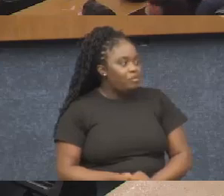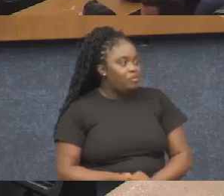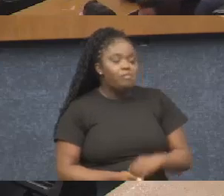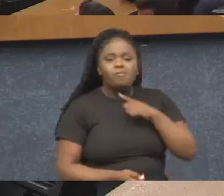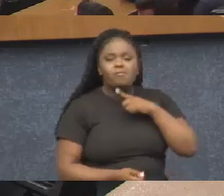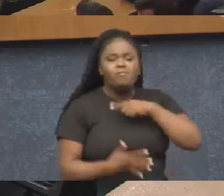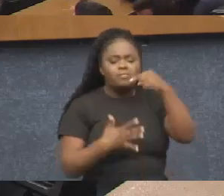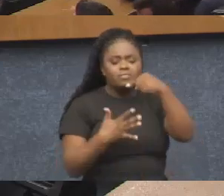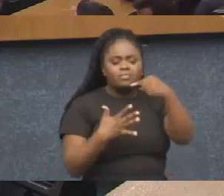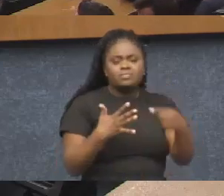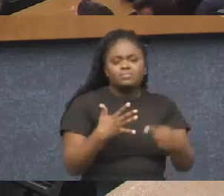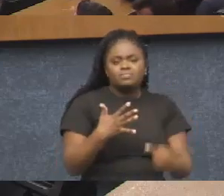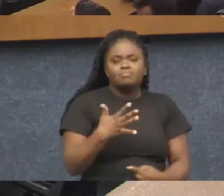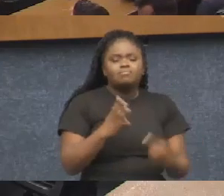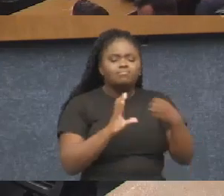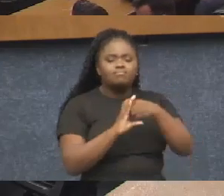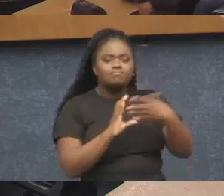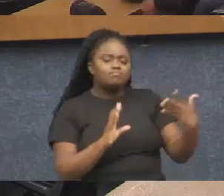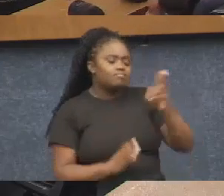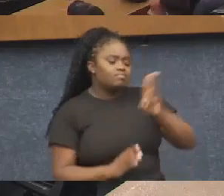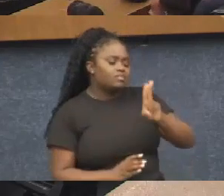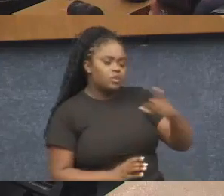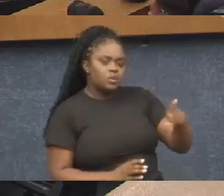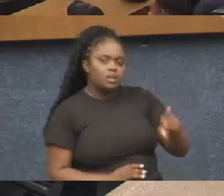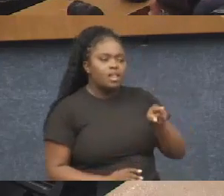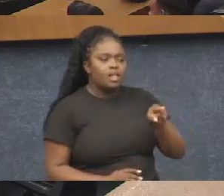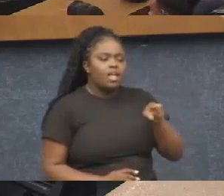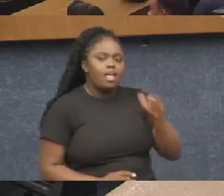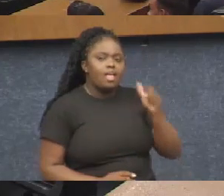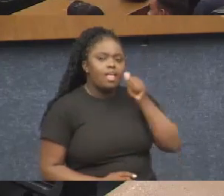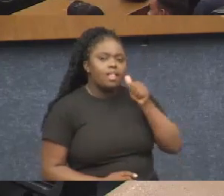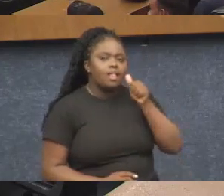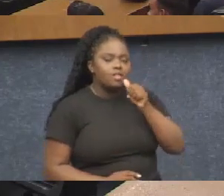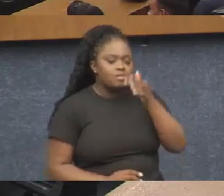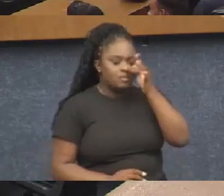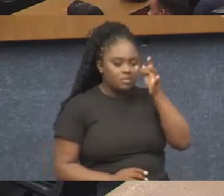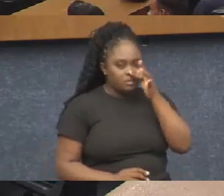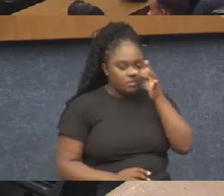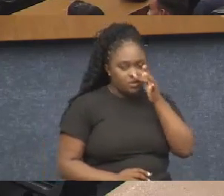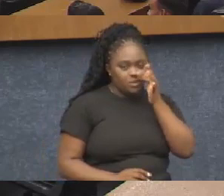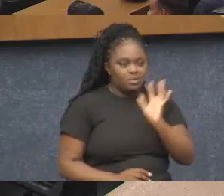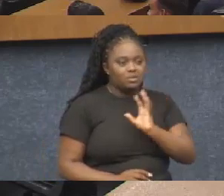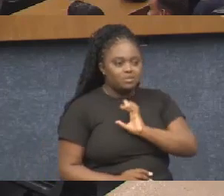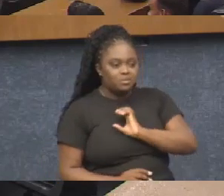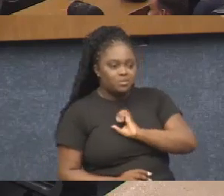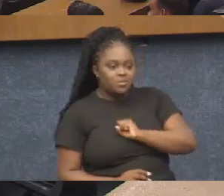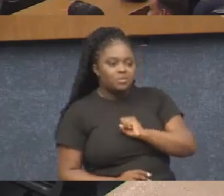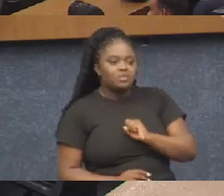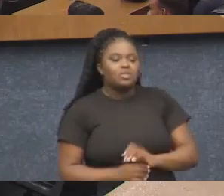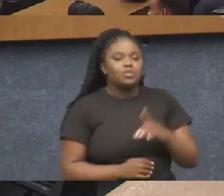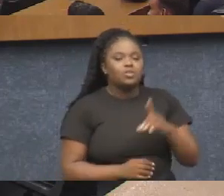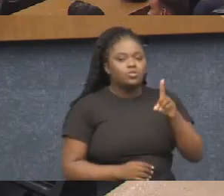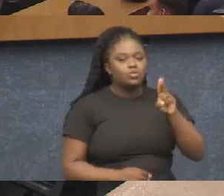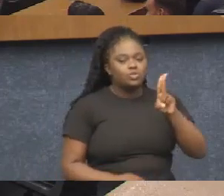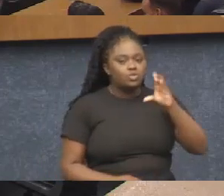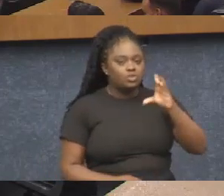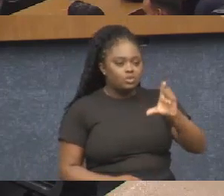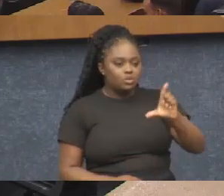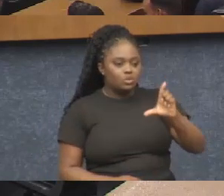Eu tenho muitas referências para usar com ela, eu podia dizer que ela é minha Rosa Rumorosa, minha Dulcineia,